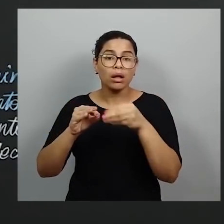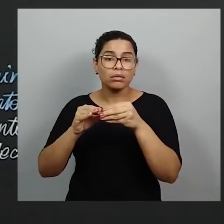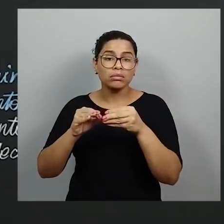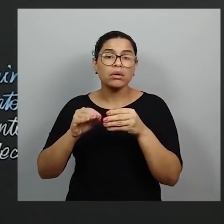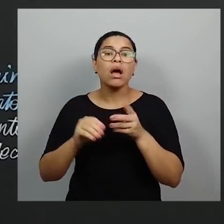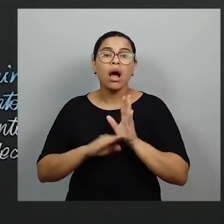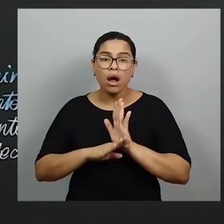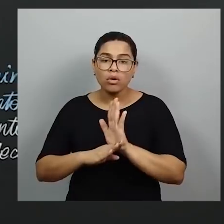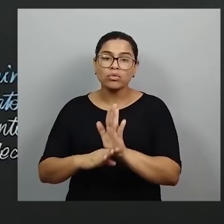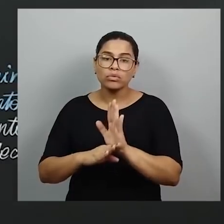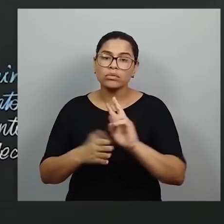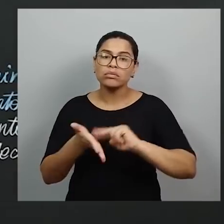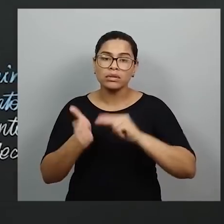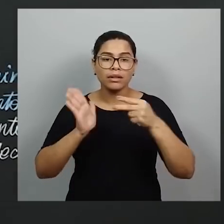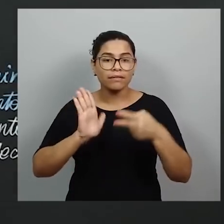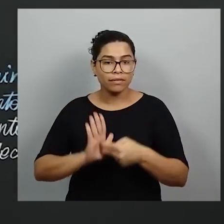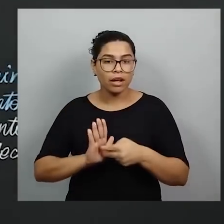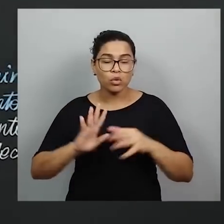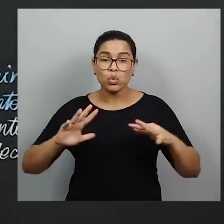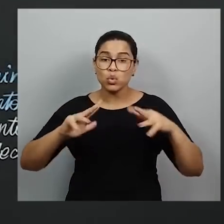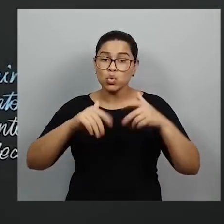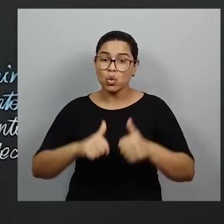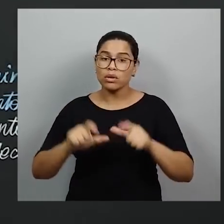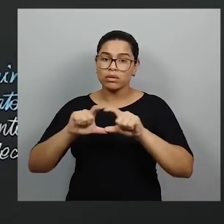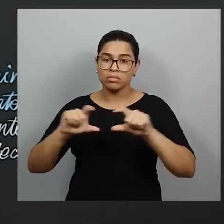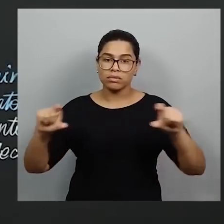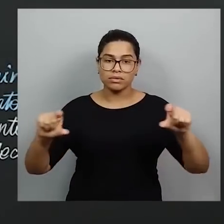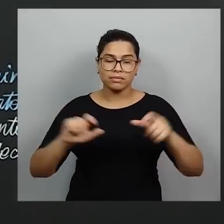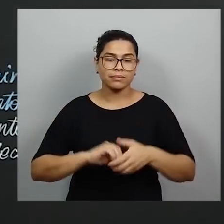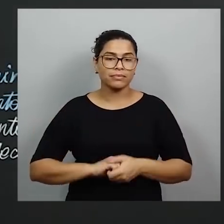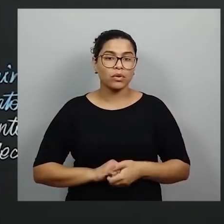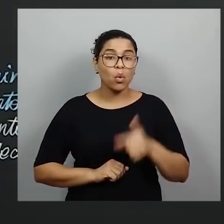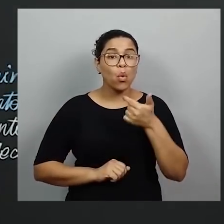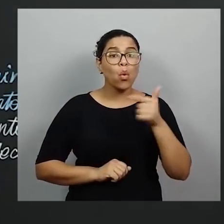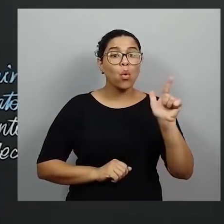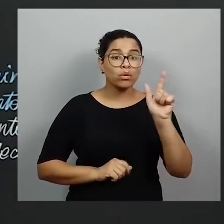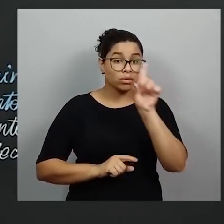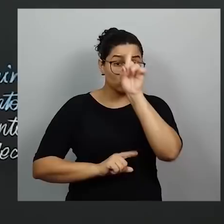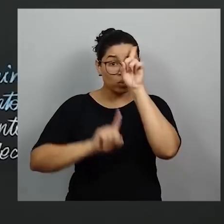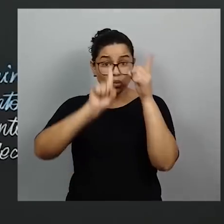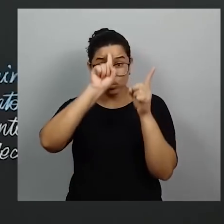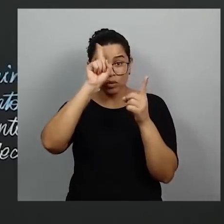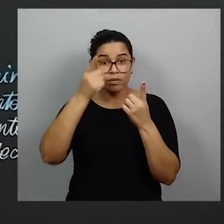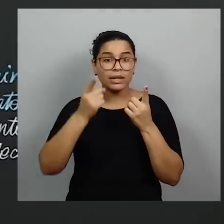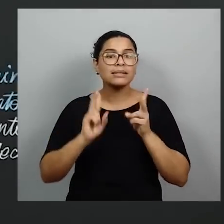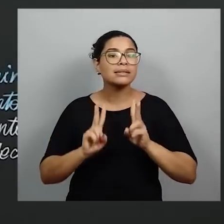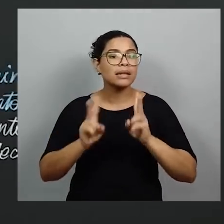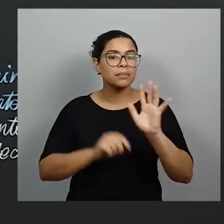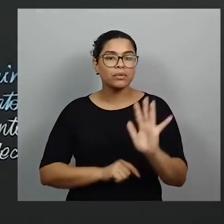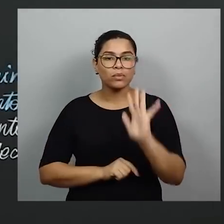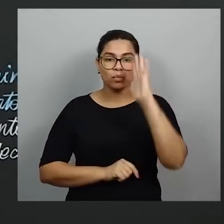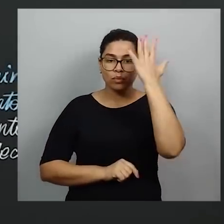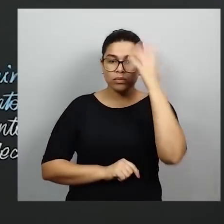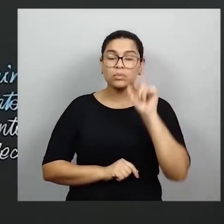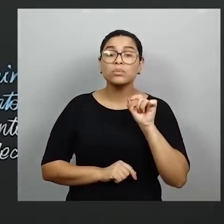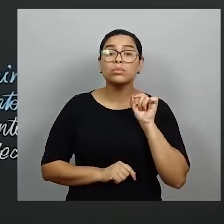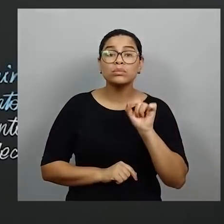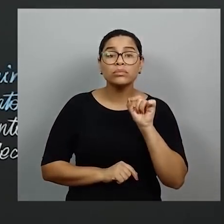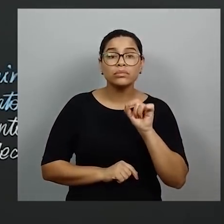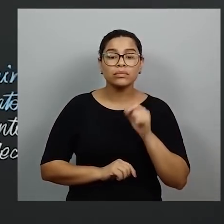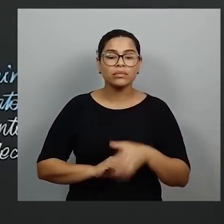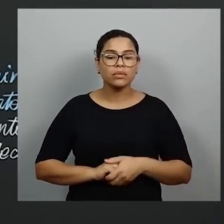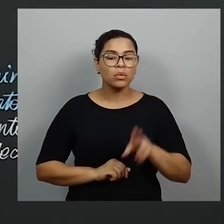acessório, acrescenta bastante a significação dessa oração. Outra dúvida que surge para muita gente também é